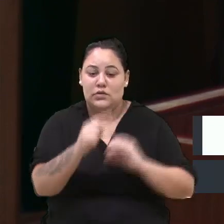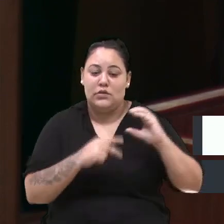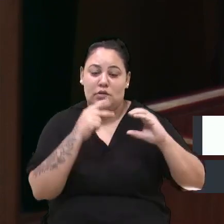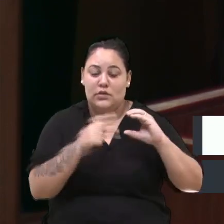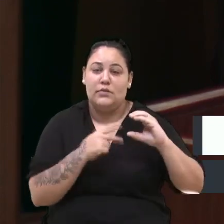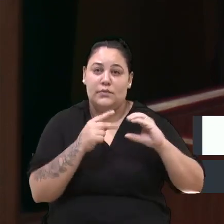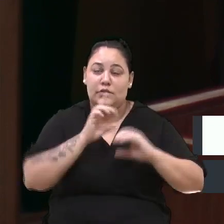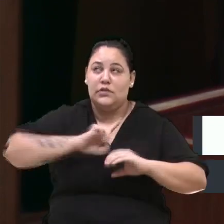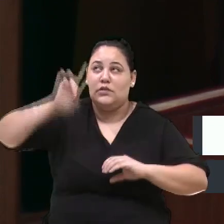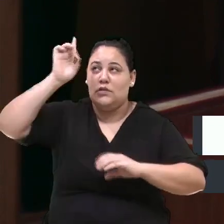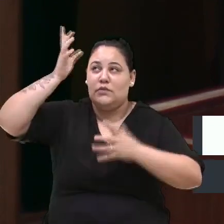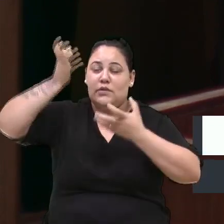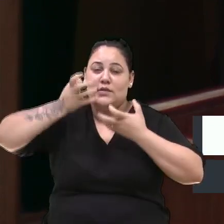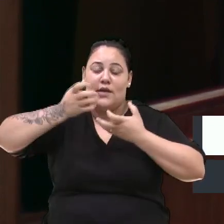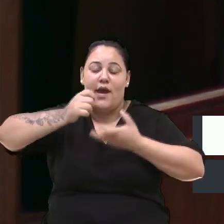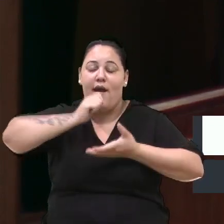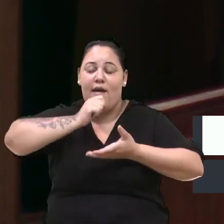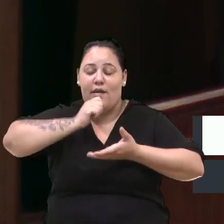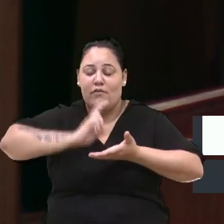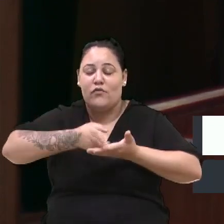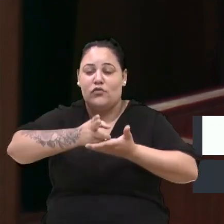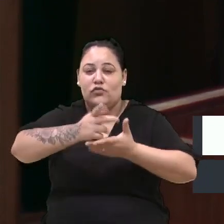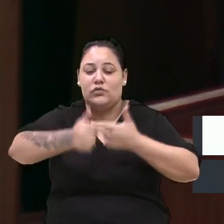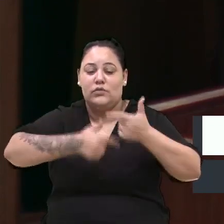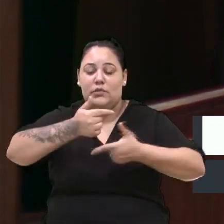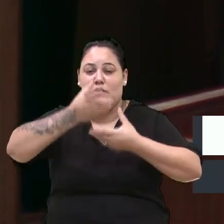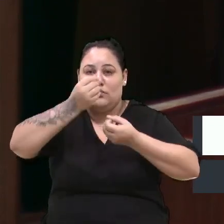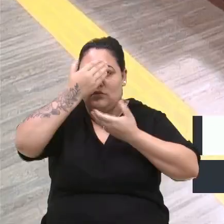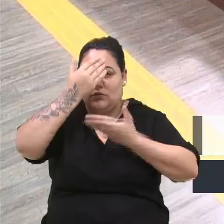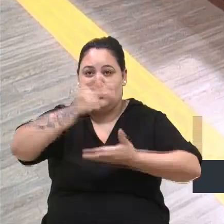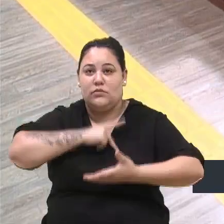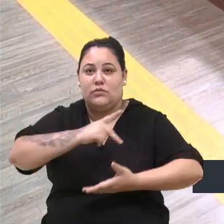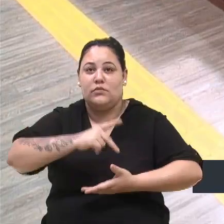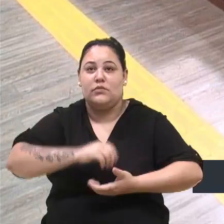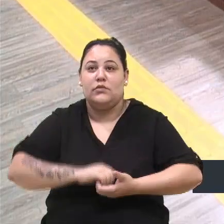Deus permitir, ainda representarei. Muito obrigado, senhor presidente.